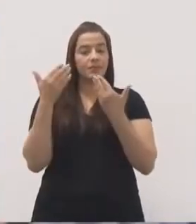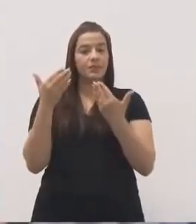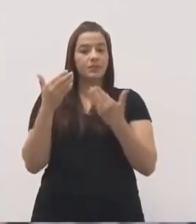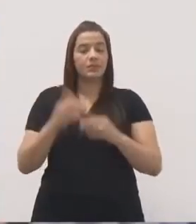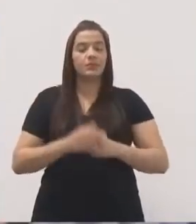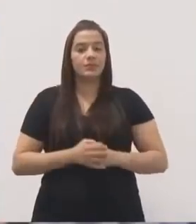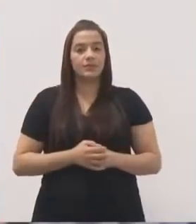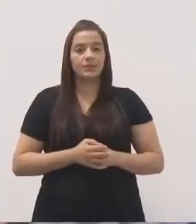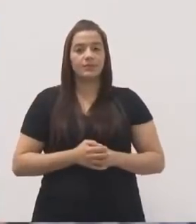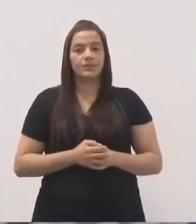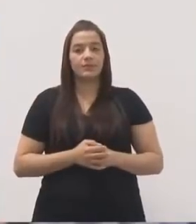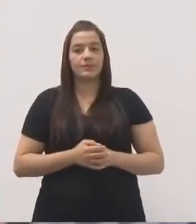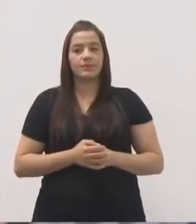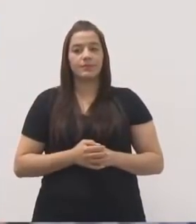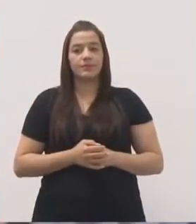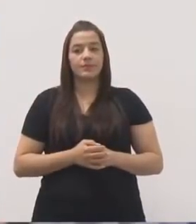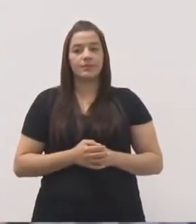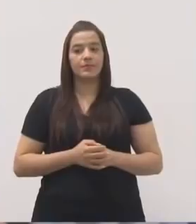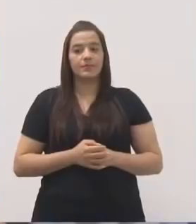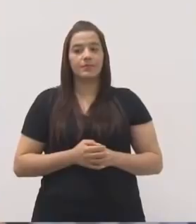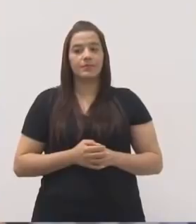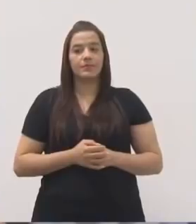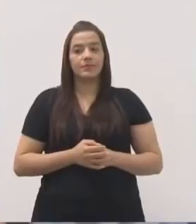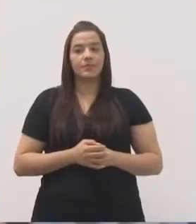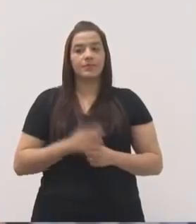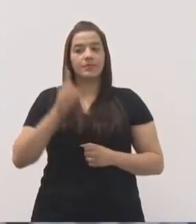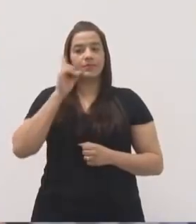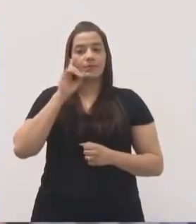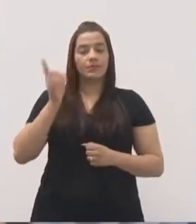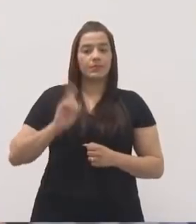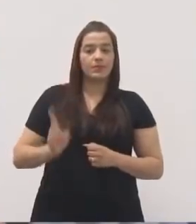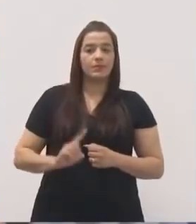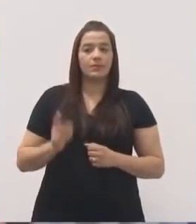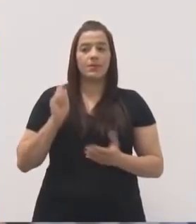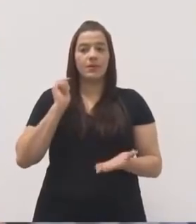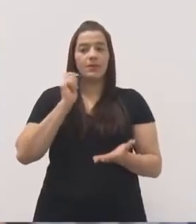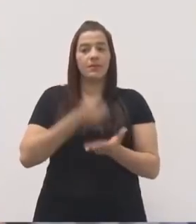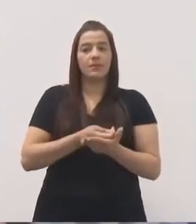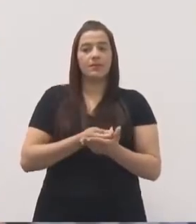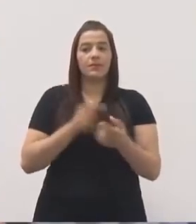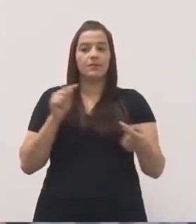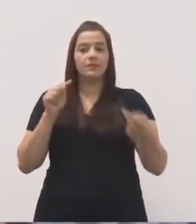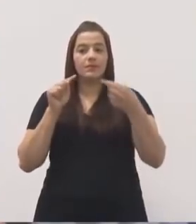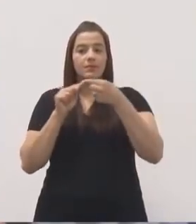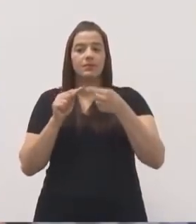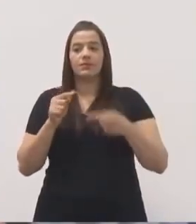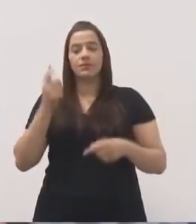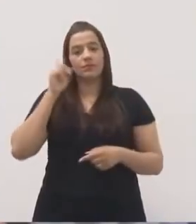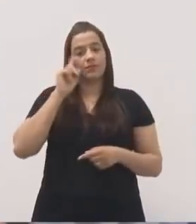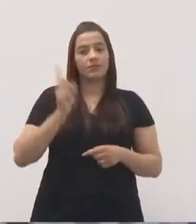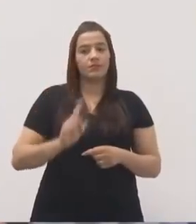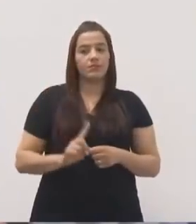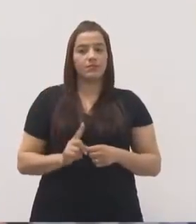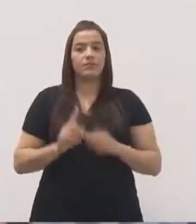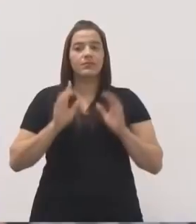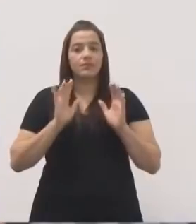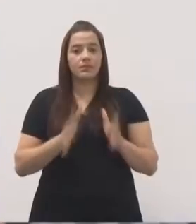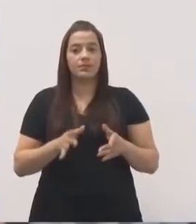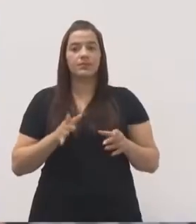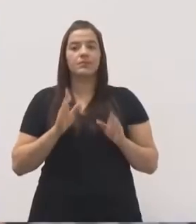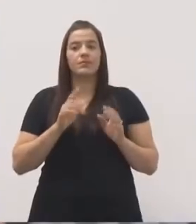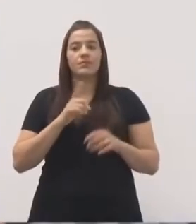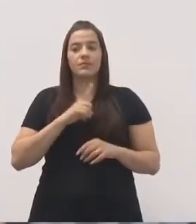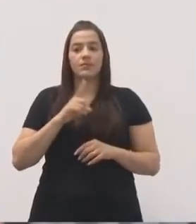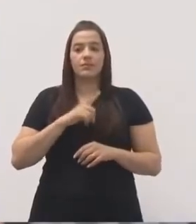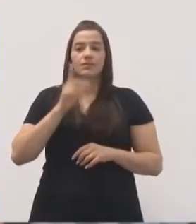dúvida. Nós não sabemos quanto será pago ao aplicador ainda, não é? Mas já sabemos que poderá